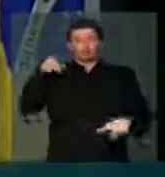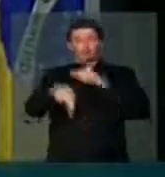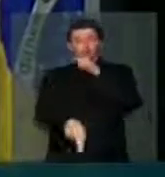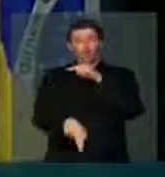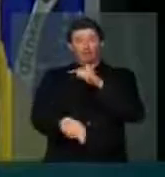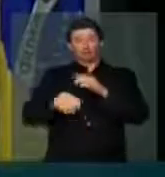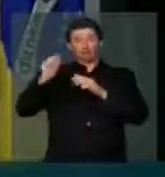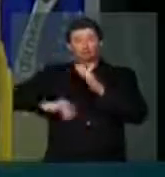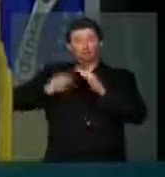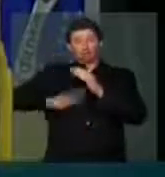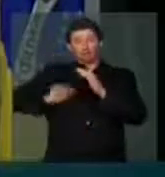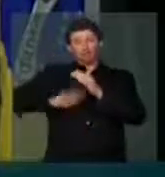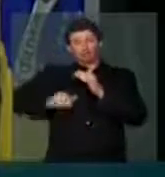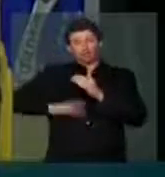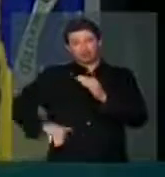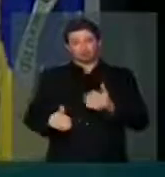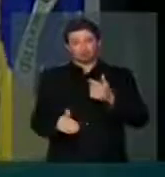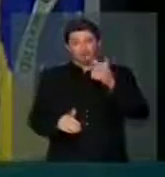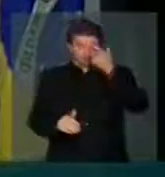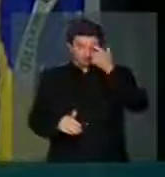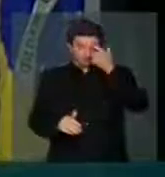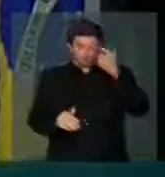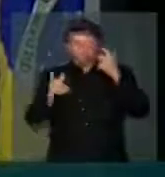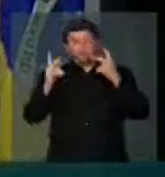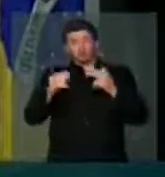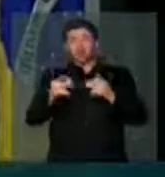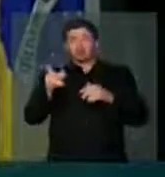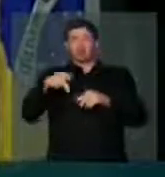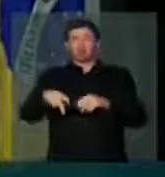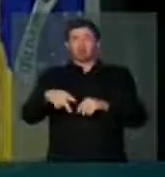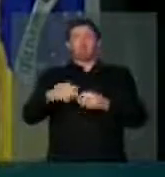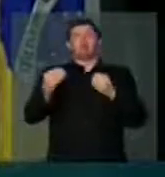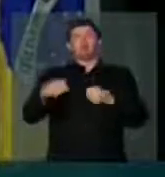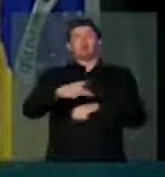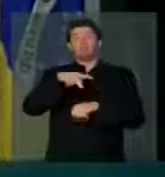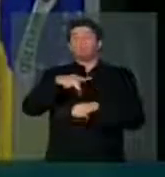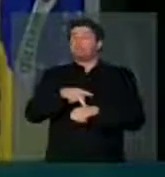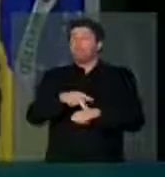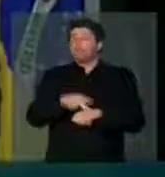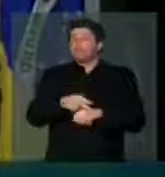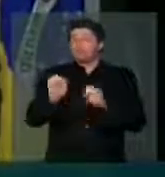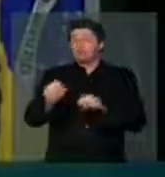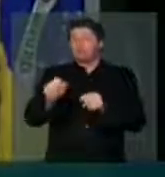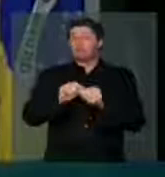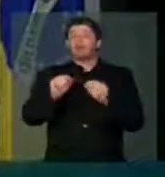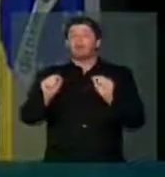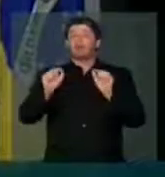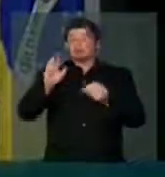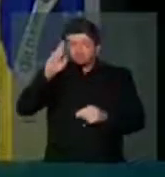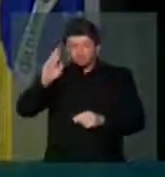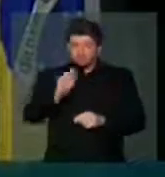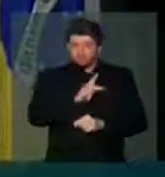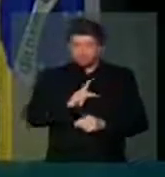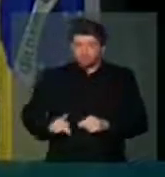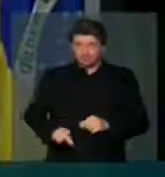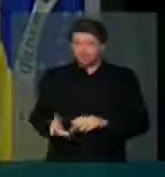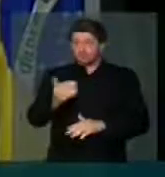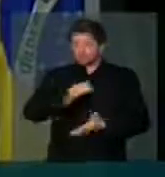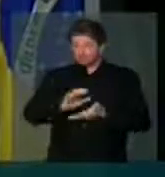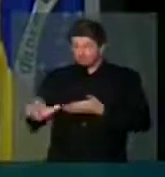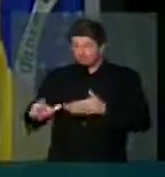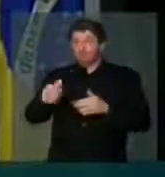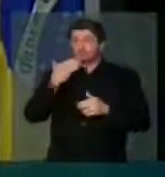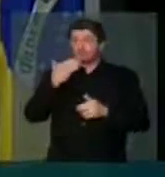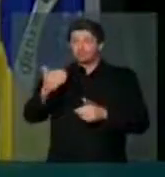sofrer sucessivos cortes. Como se faz uma pátria educadora, presidenta? Com redução dos repasses para as